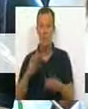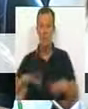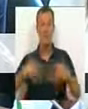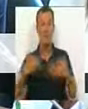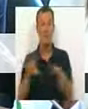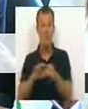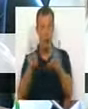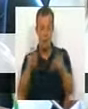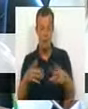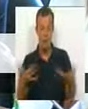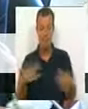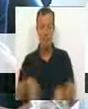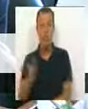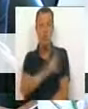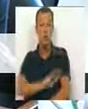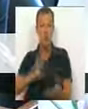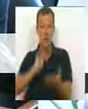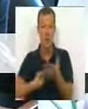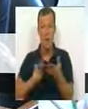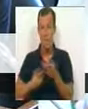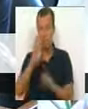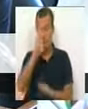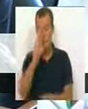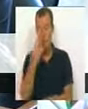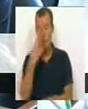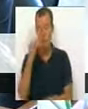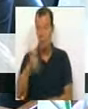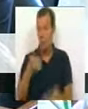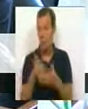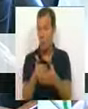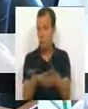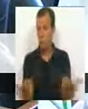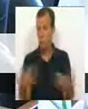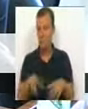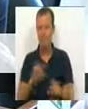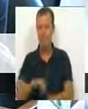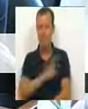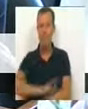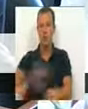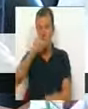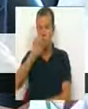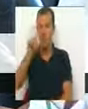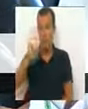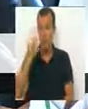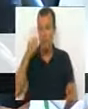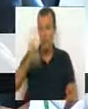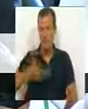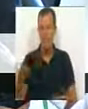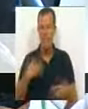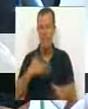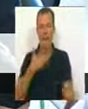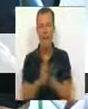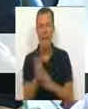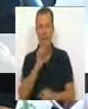sobre esta matéria. O Sr. Secretário de Estado, penso que conhece bem este processo, penso que o Sr. Ministro também conhecerá, e eu aproveitava esta